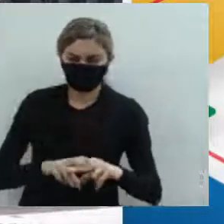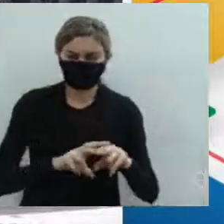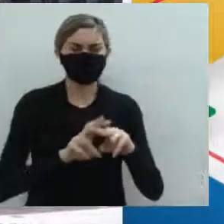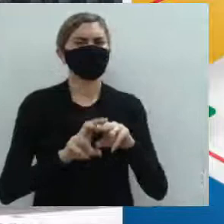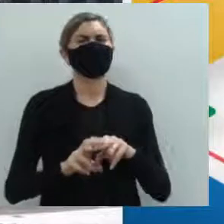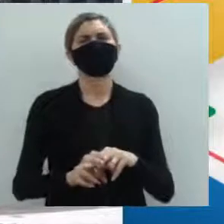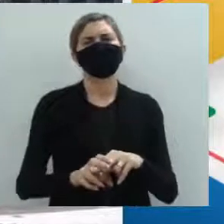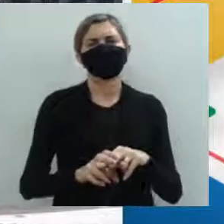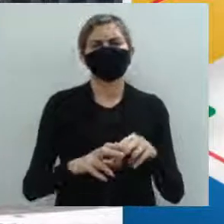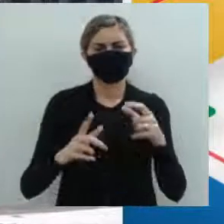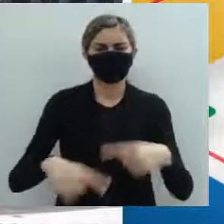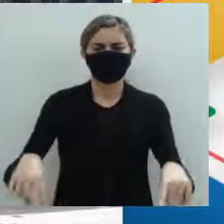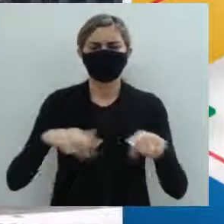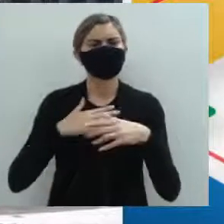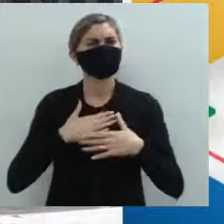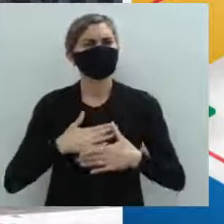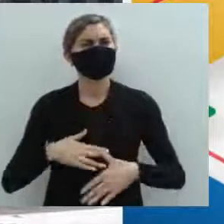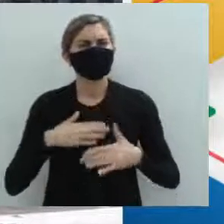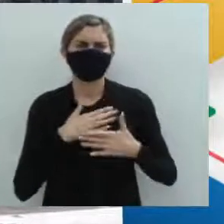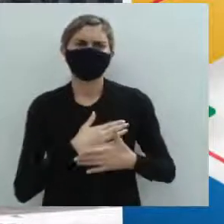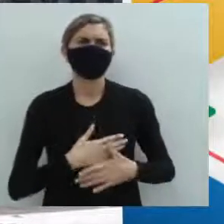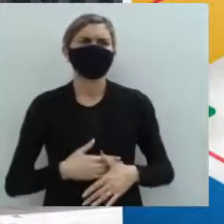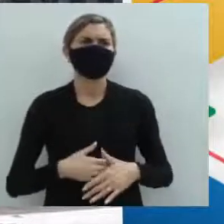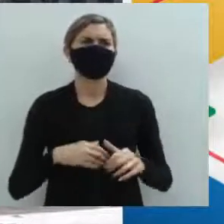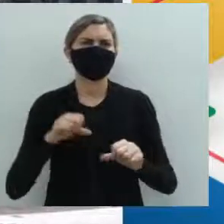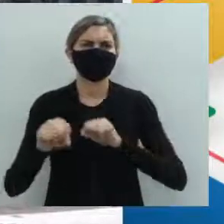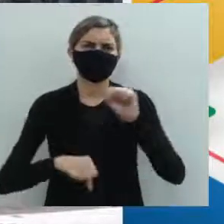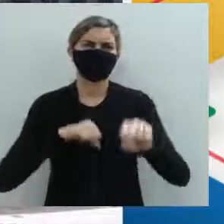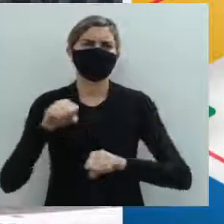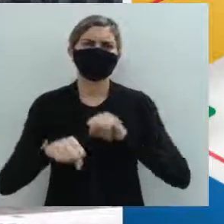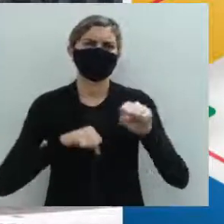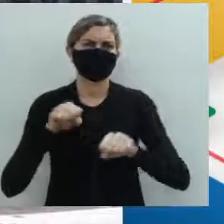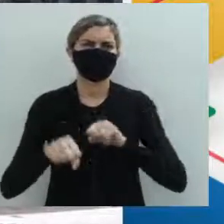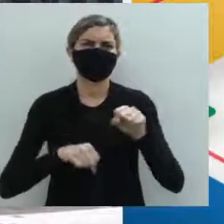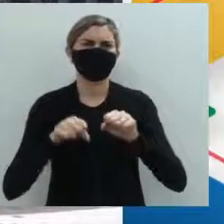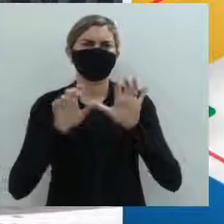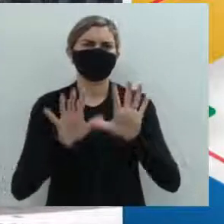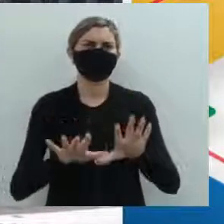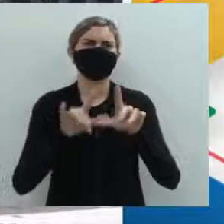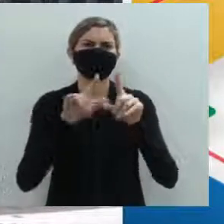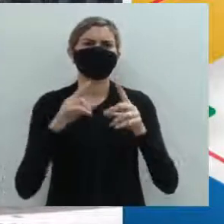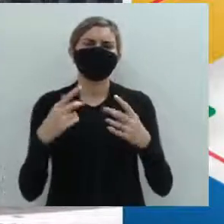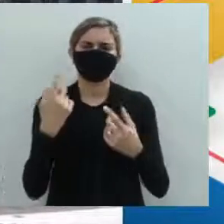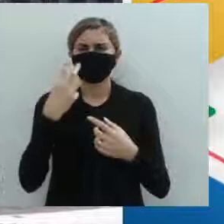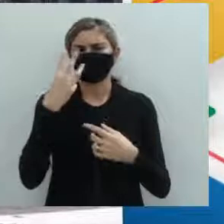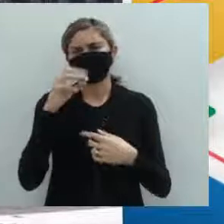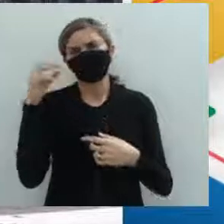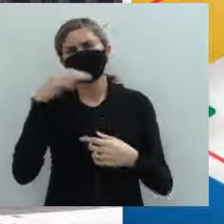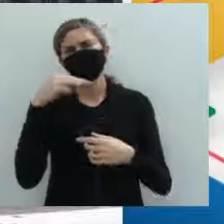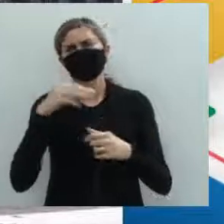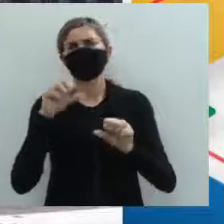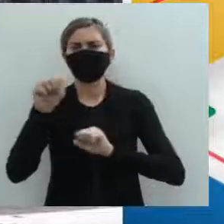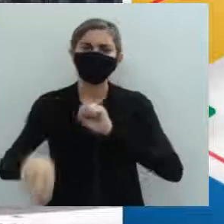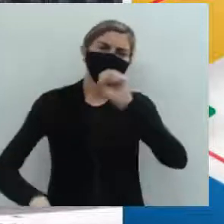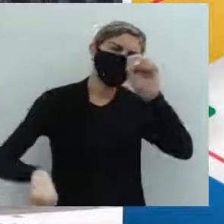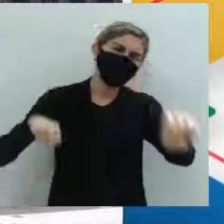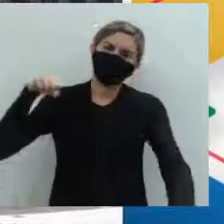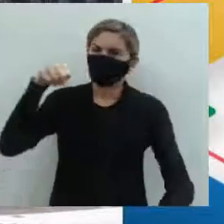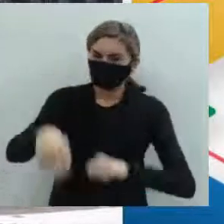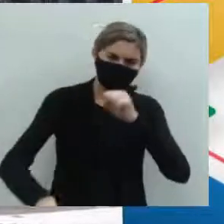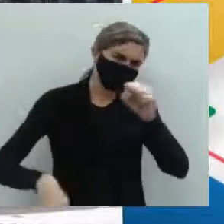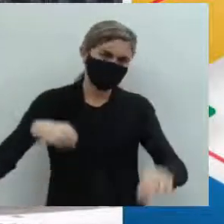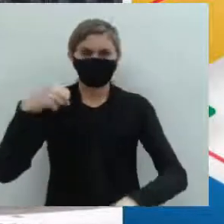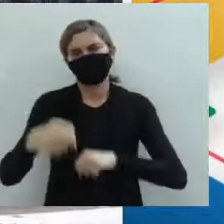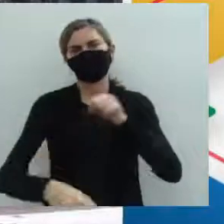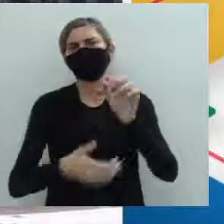banquinho, um espaço de descanso ali, porque você está na bicicleta, né? Você monta na bicicleta, fica ali, sei lá, meia hora, uma hora rodando de bicicleta, porque você não faz uma